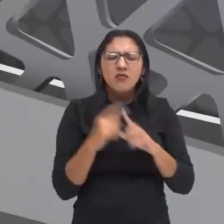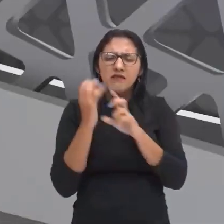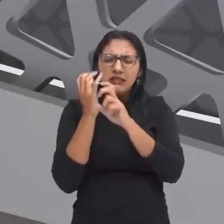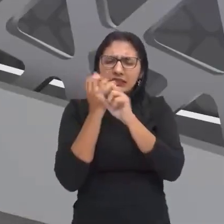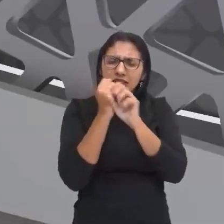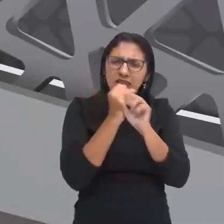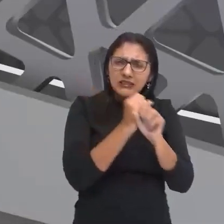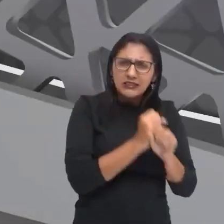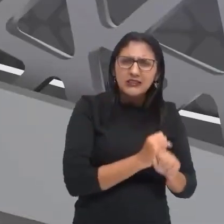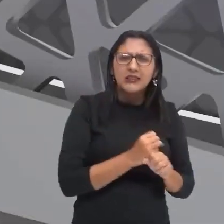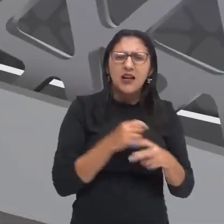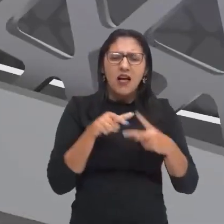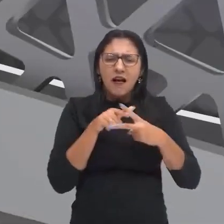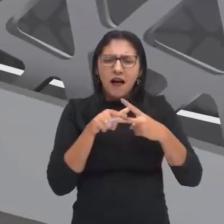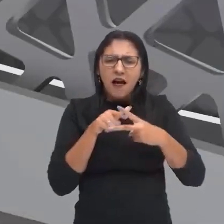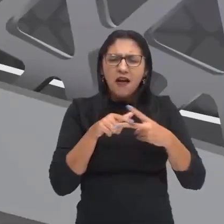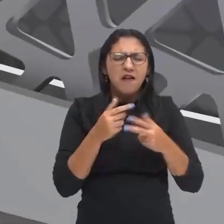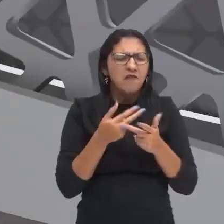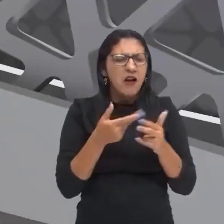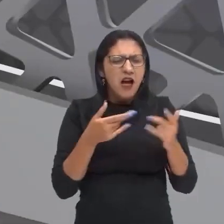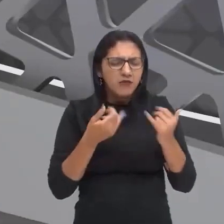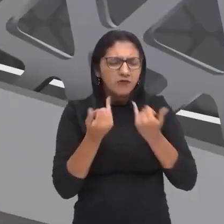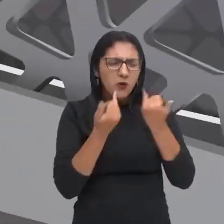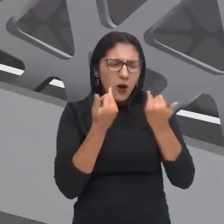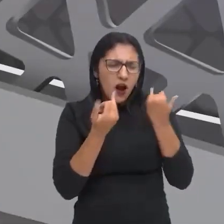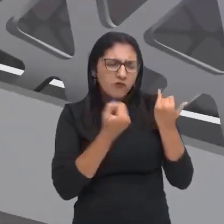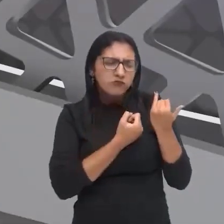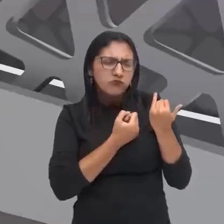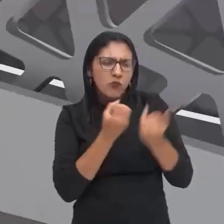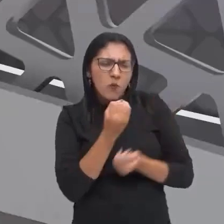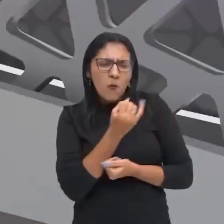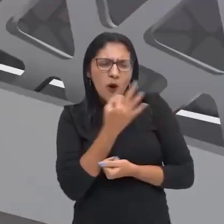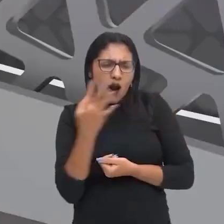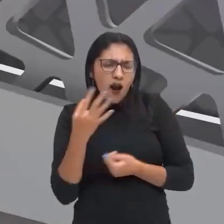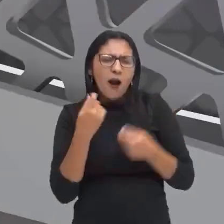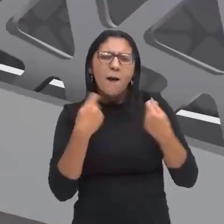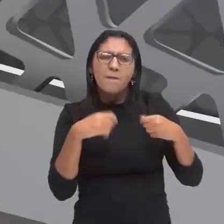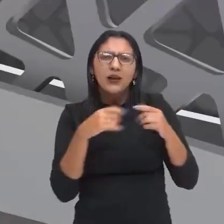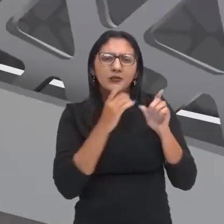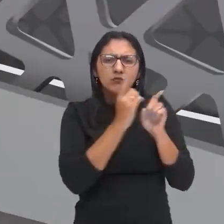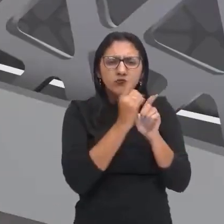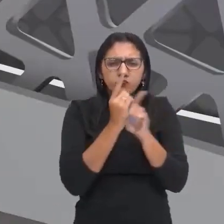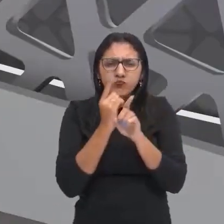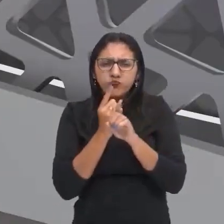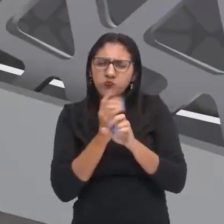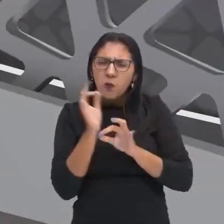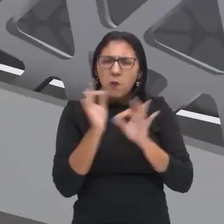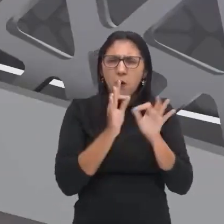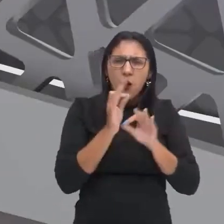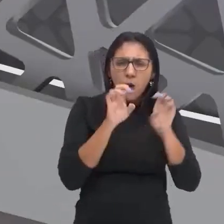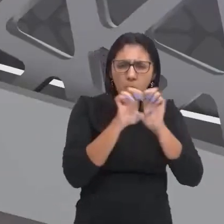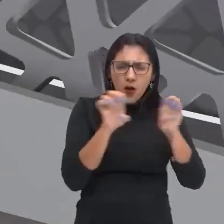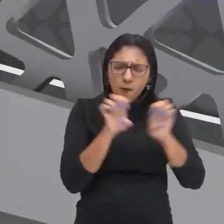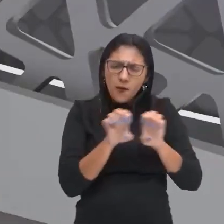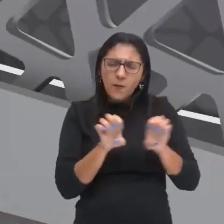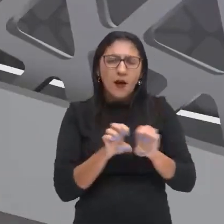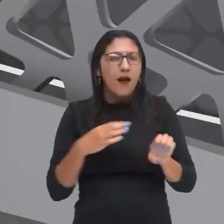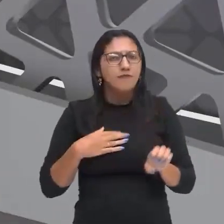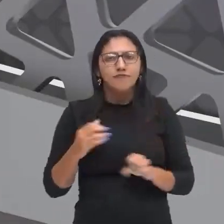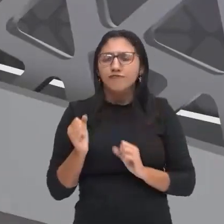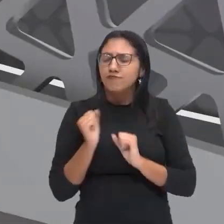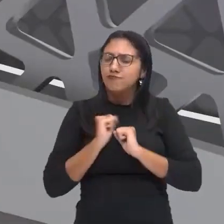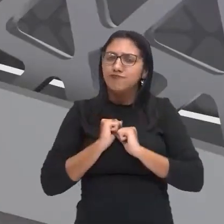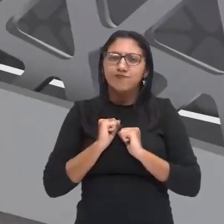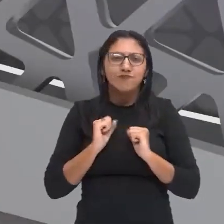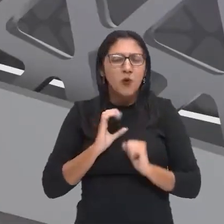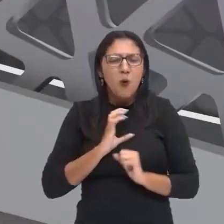que eles te dão orientações e você tem que descobrir a partir daquelas orientações, formulando equações. Isso eu adoro. Fazia